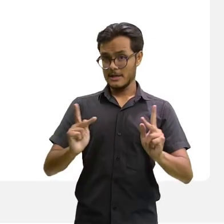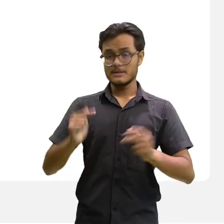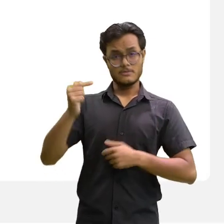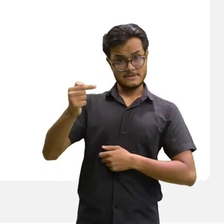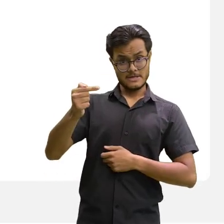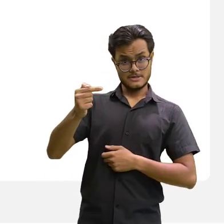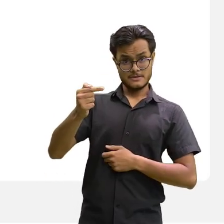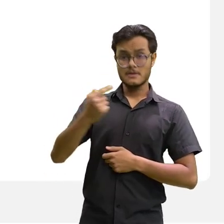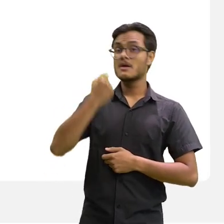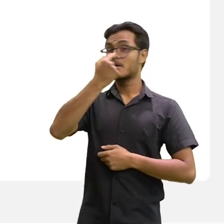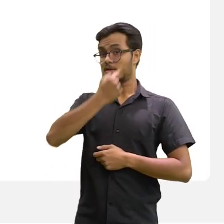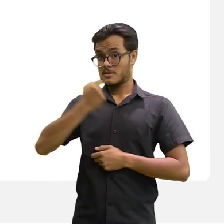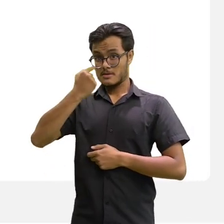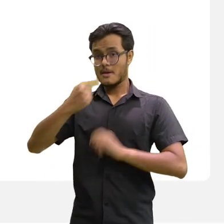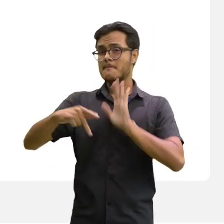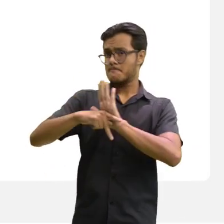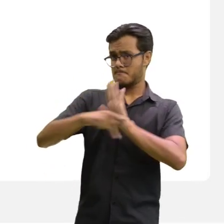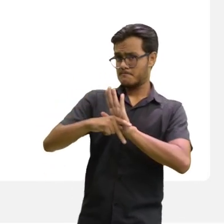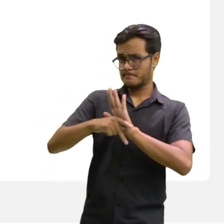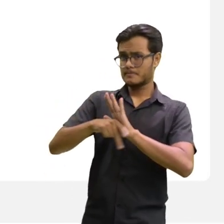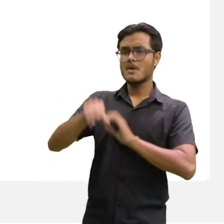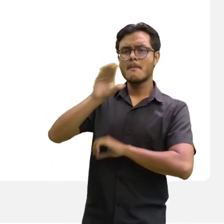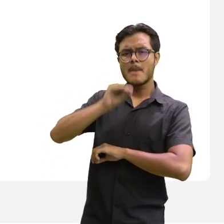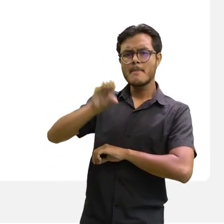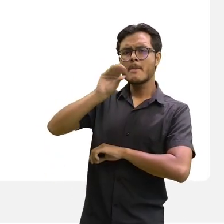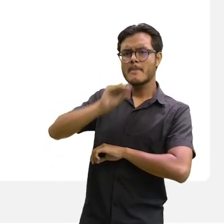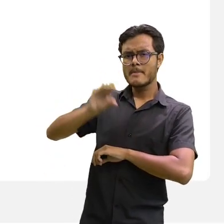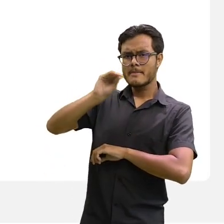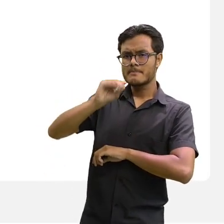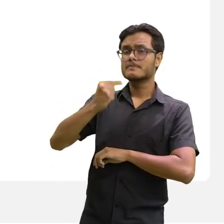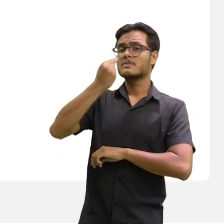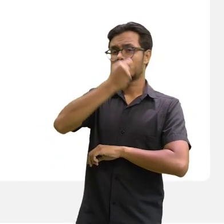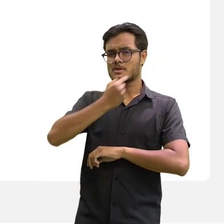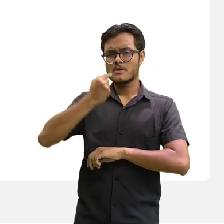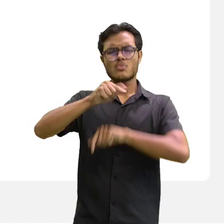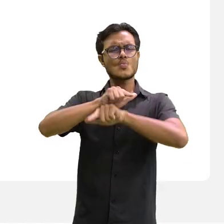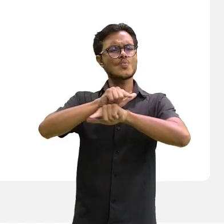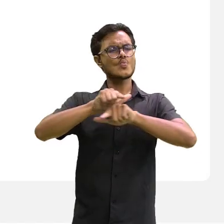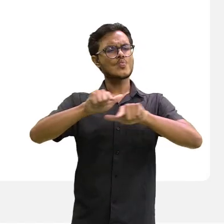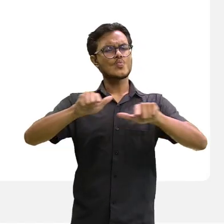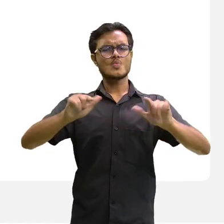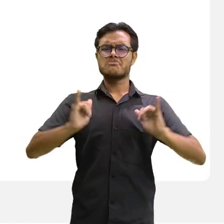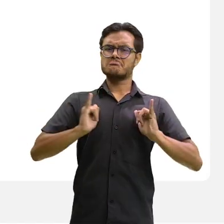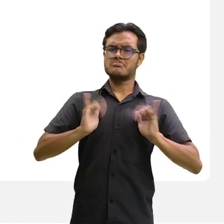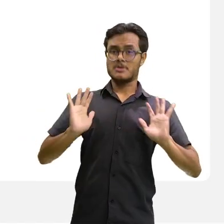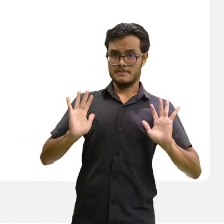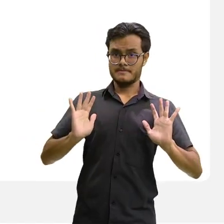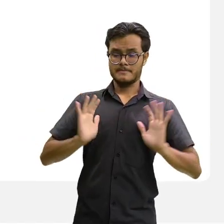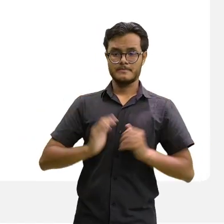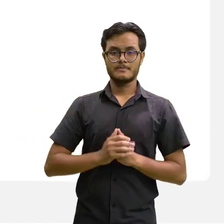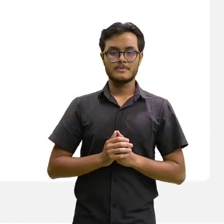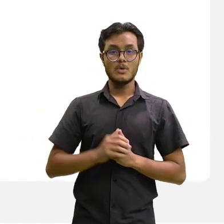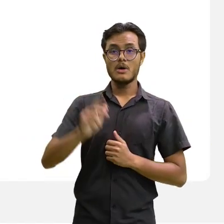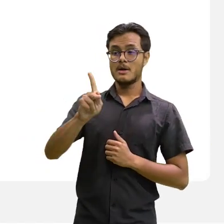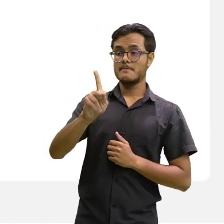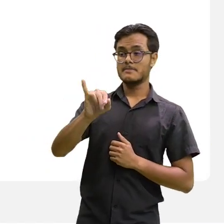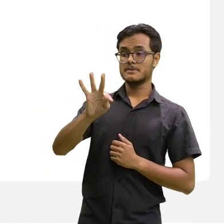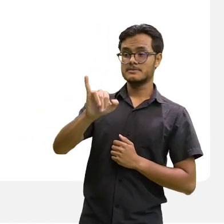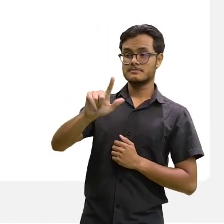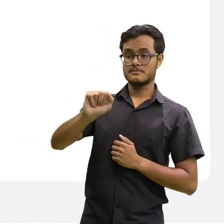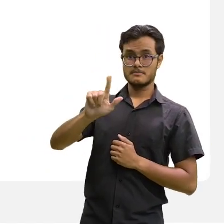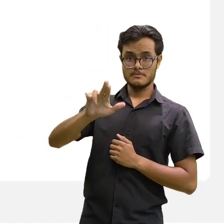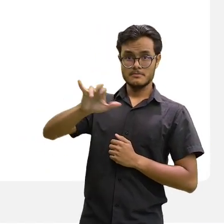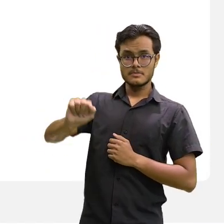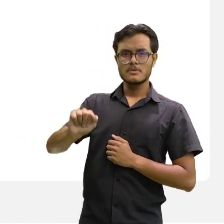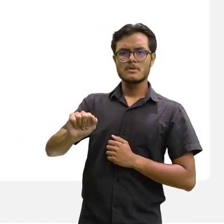específico. E esse pH da boca em torno de 7, que é um pH neutro, serve para que a pitialina ela possa